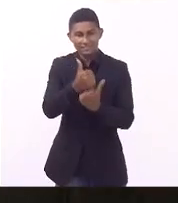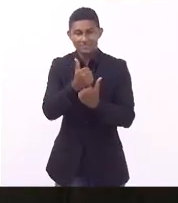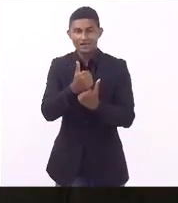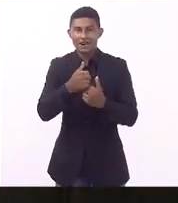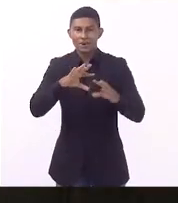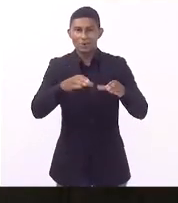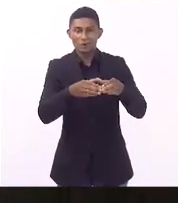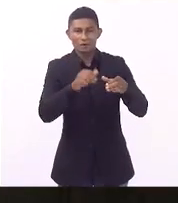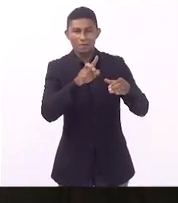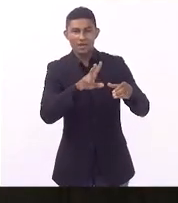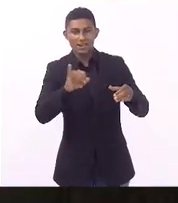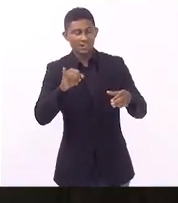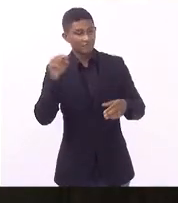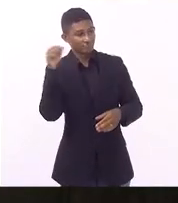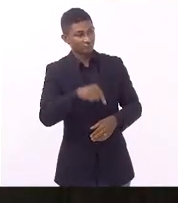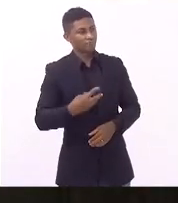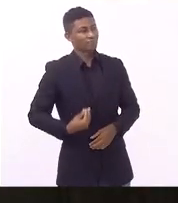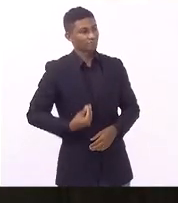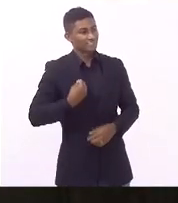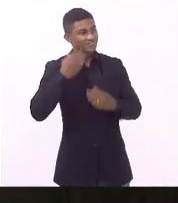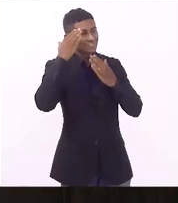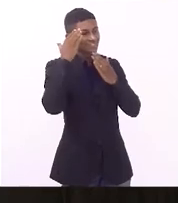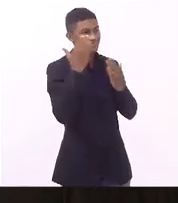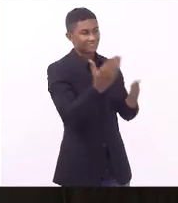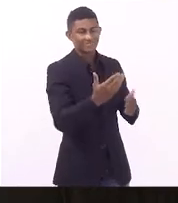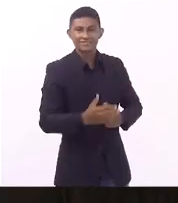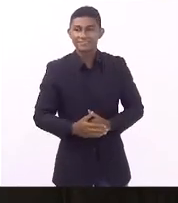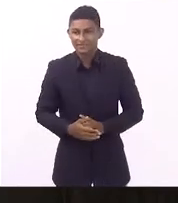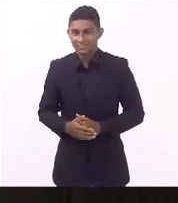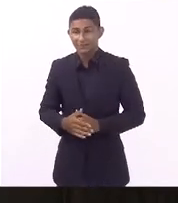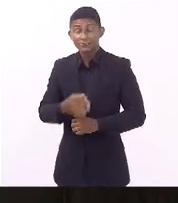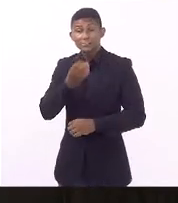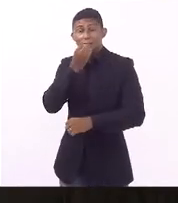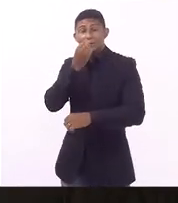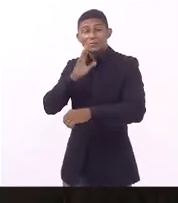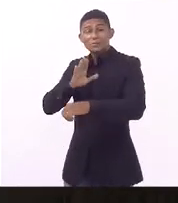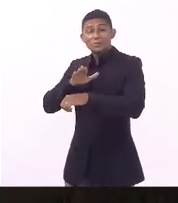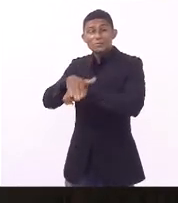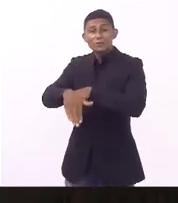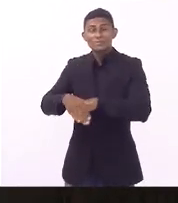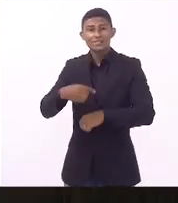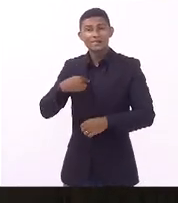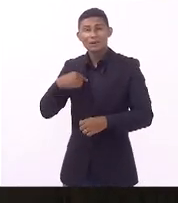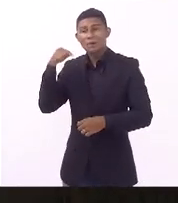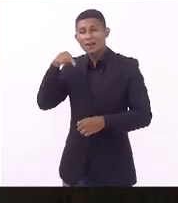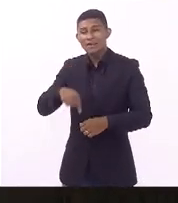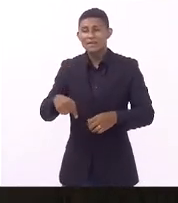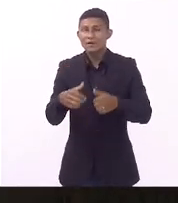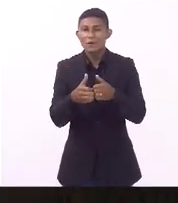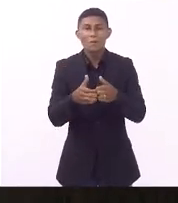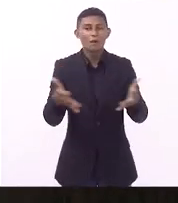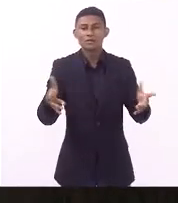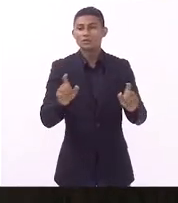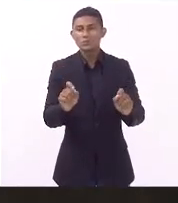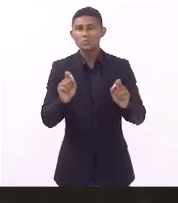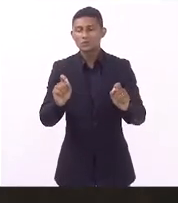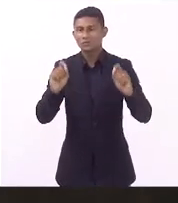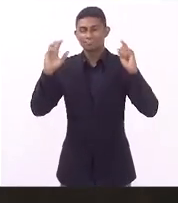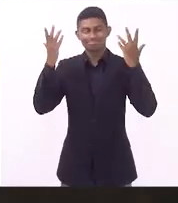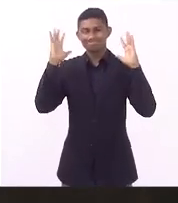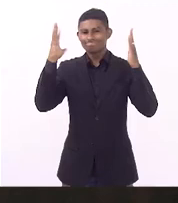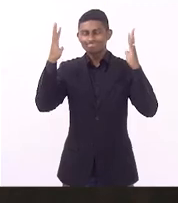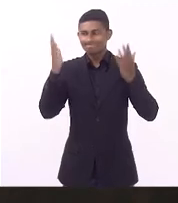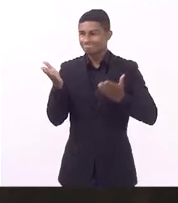querido. Bom, boa noite. Eu começo parabenizando a deputada Mônica